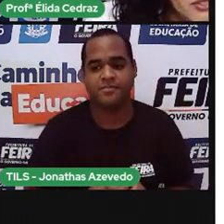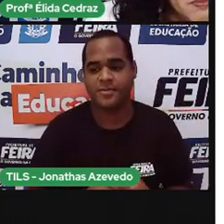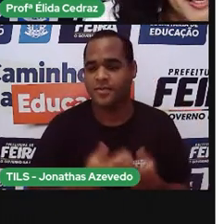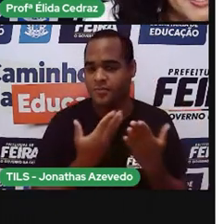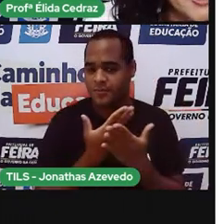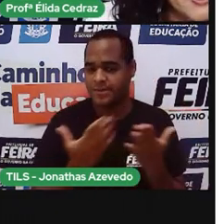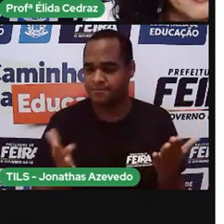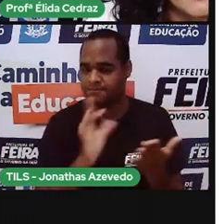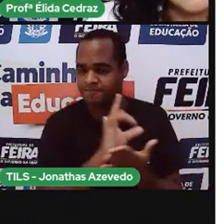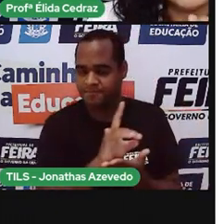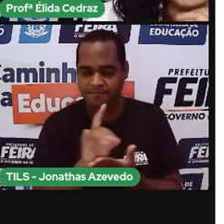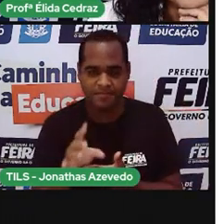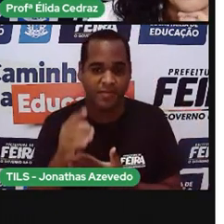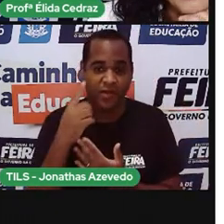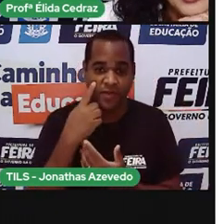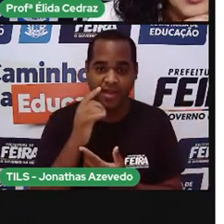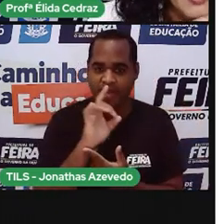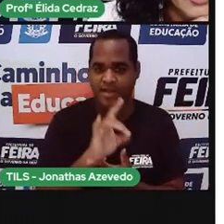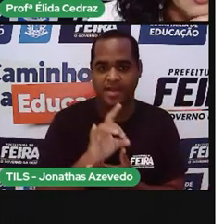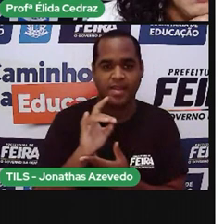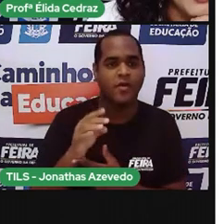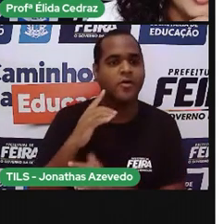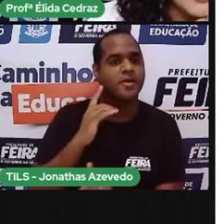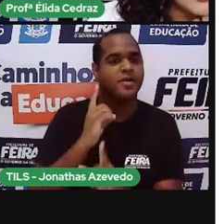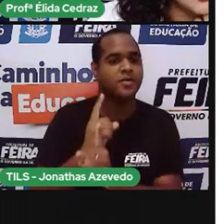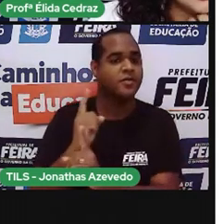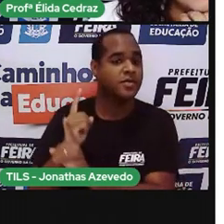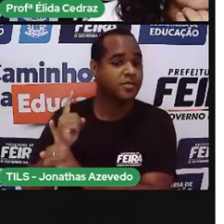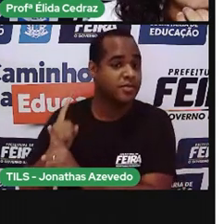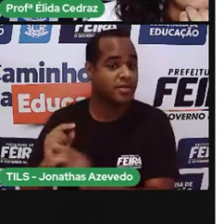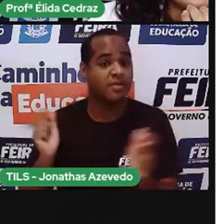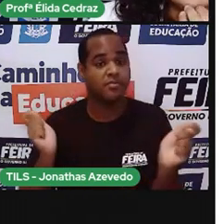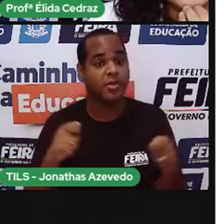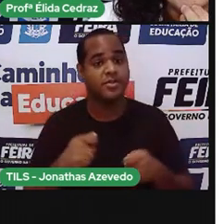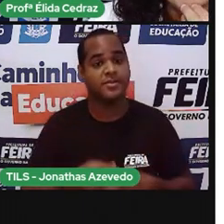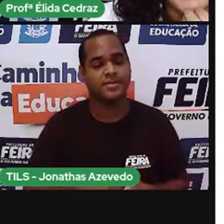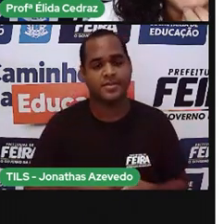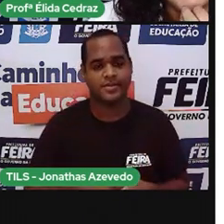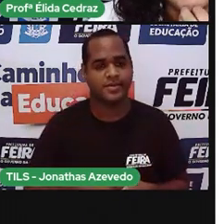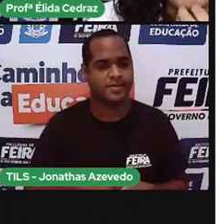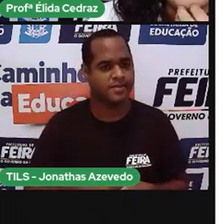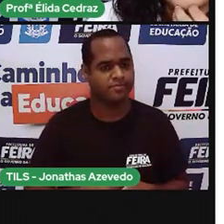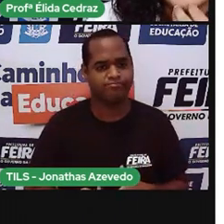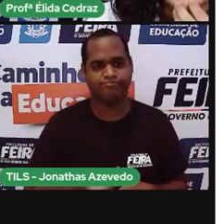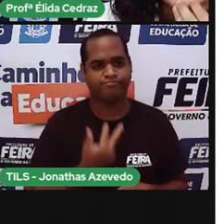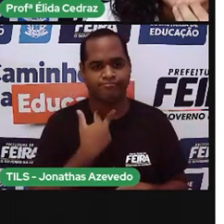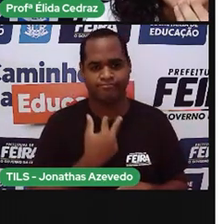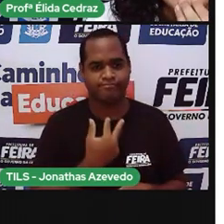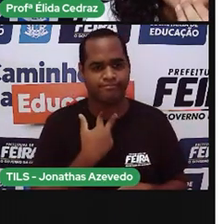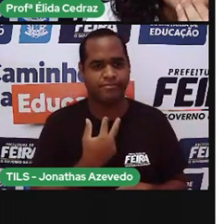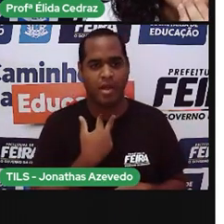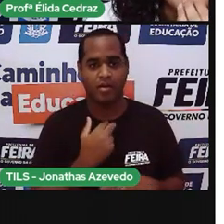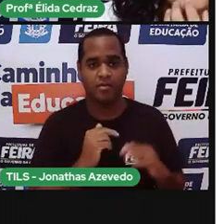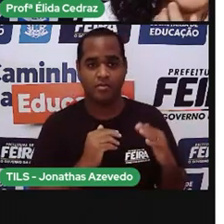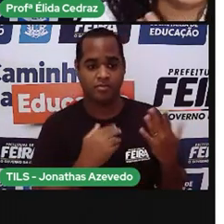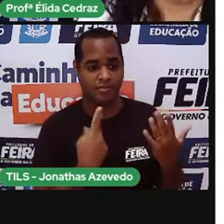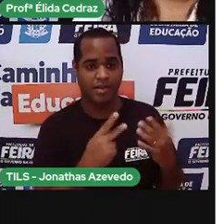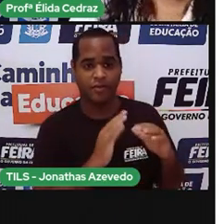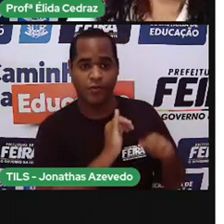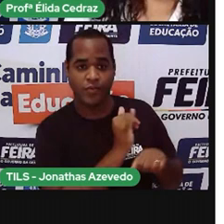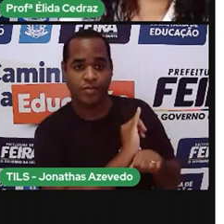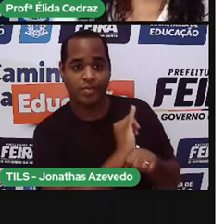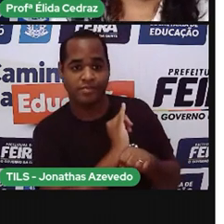desembaralhar os pedacinhos e encontrar uns também praias a gente não pode desenbaralhar porque a senhora tá aí no